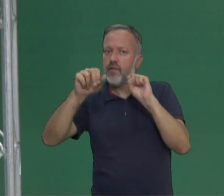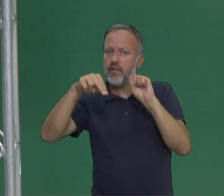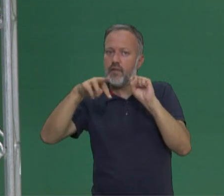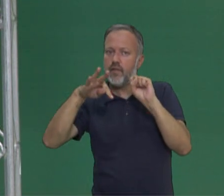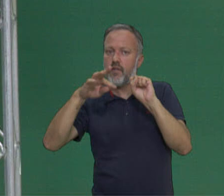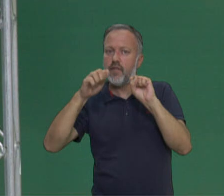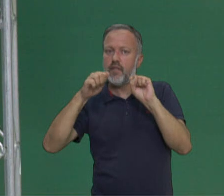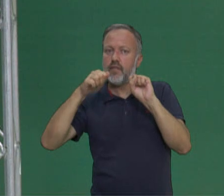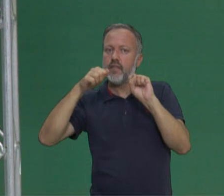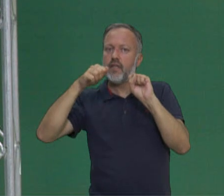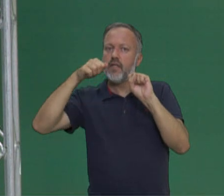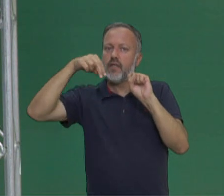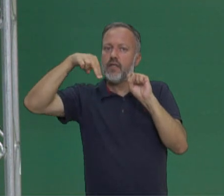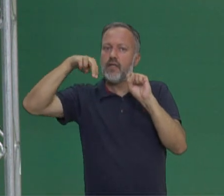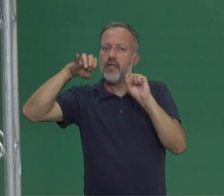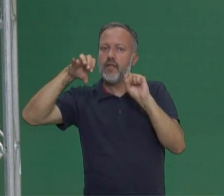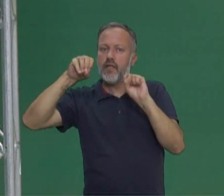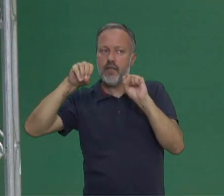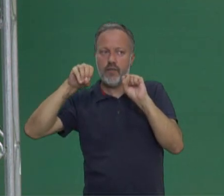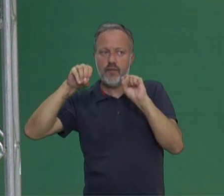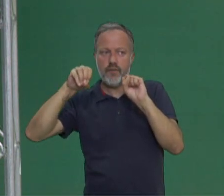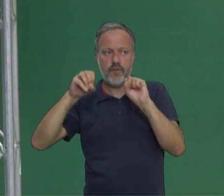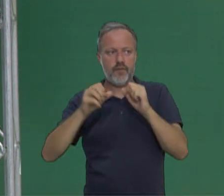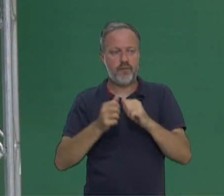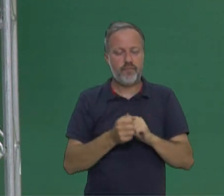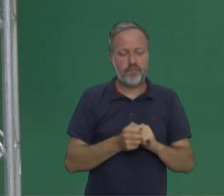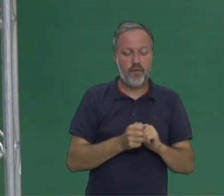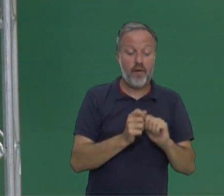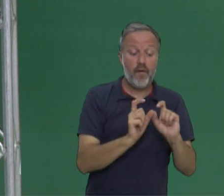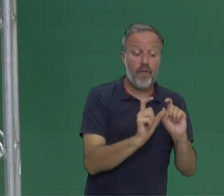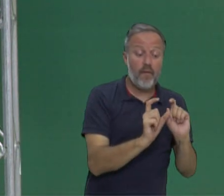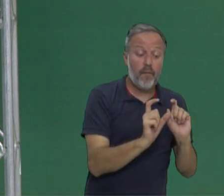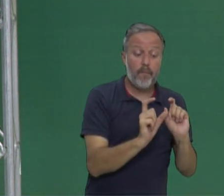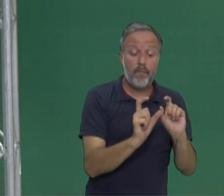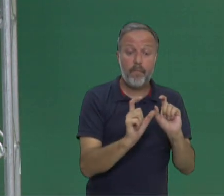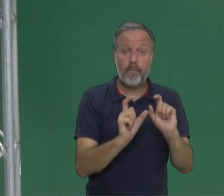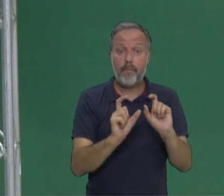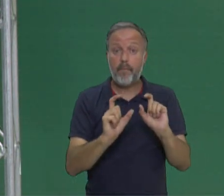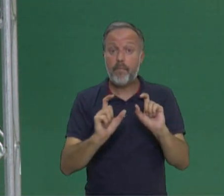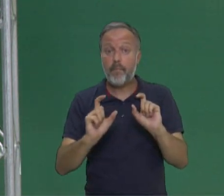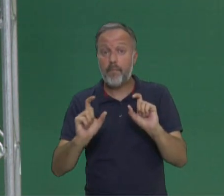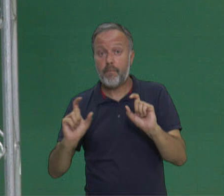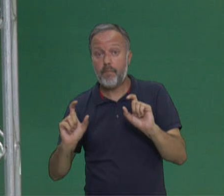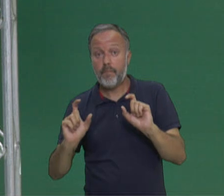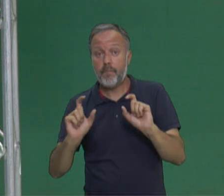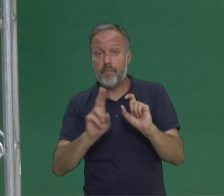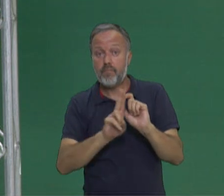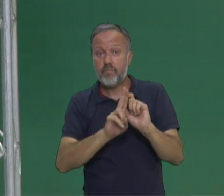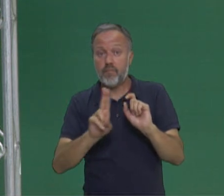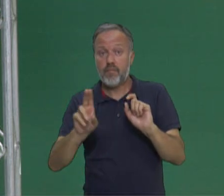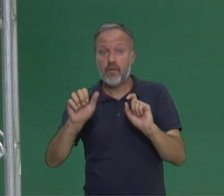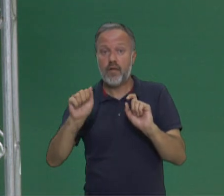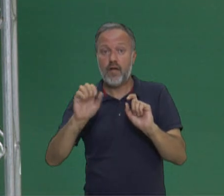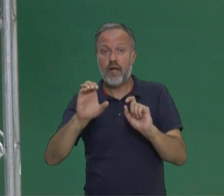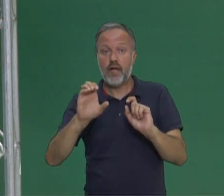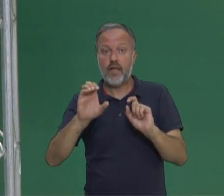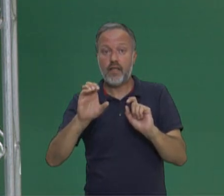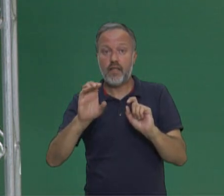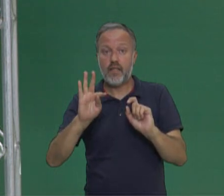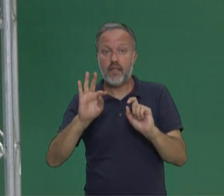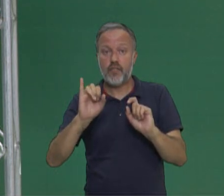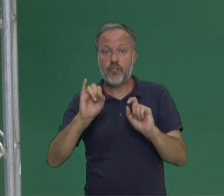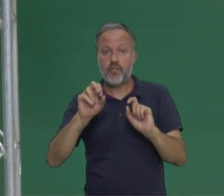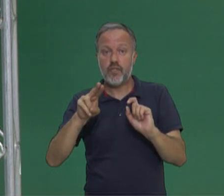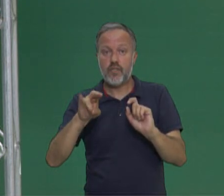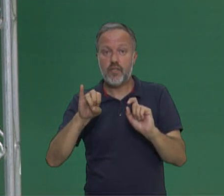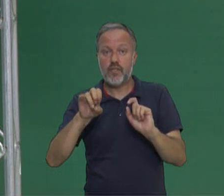comportam igual ao actínio, os actinídeos. Interessante, né? Então, tudo isso daqui tem o